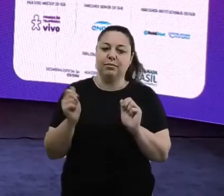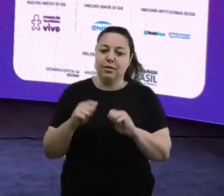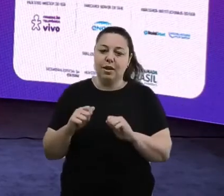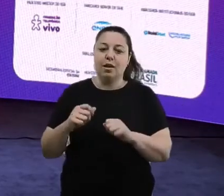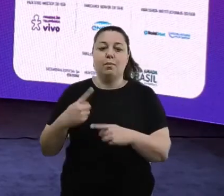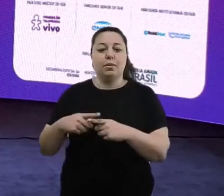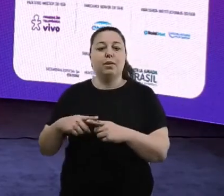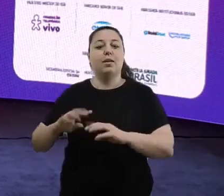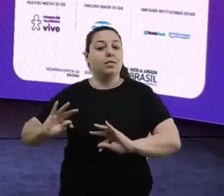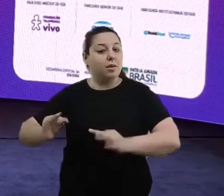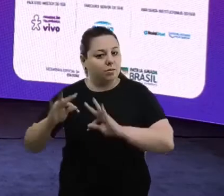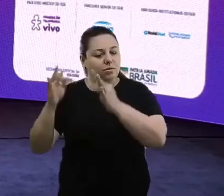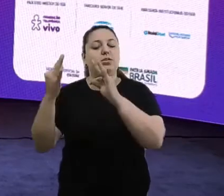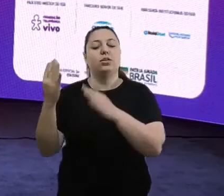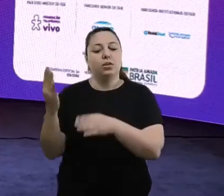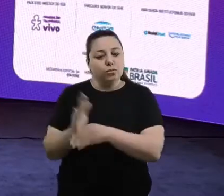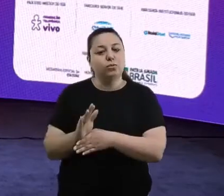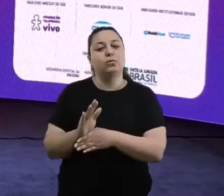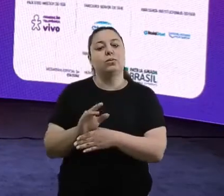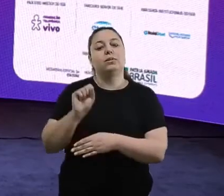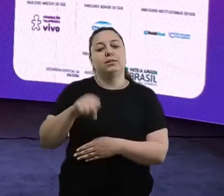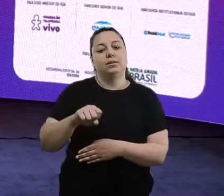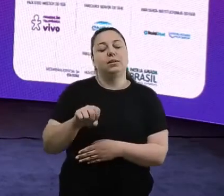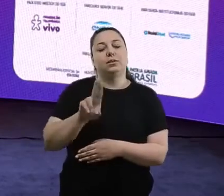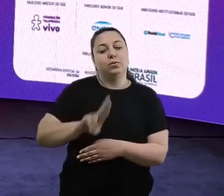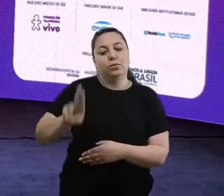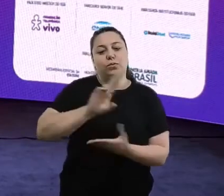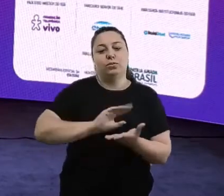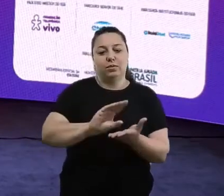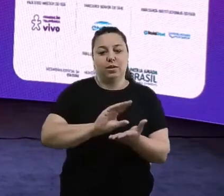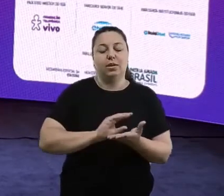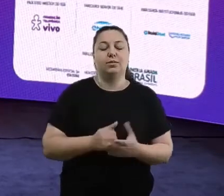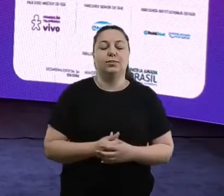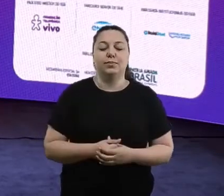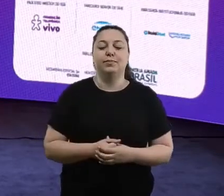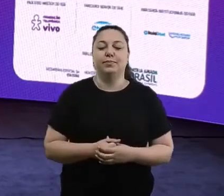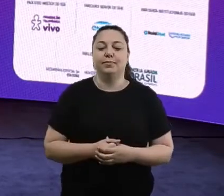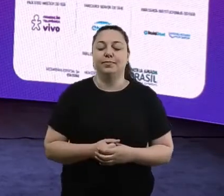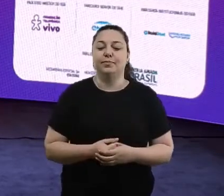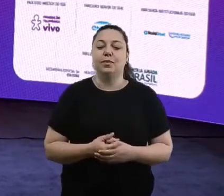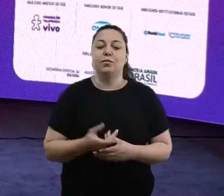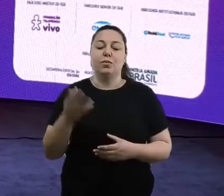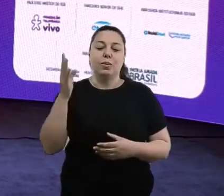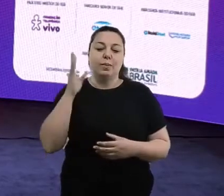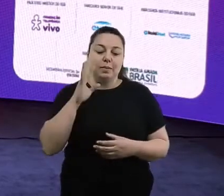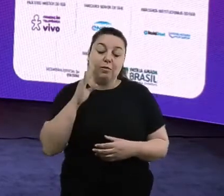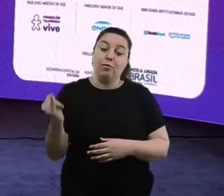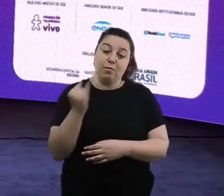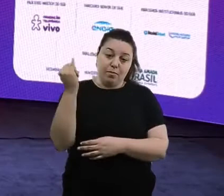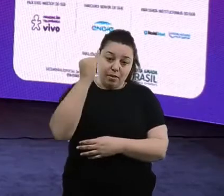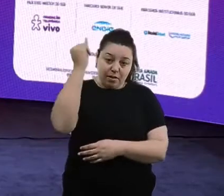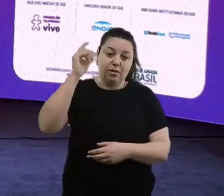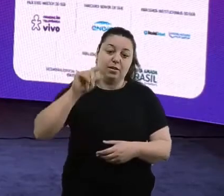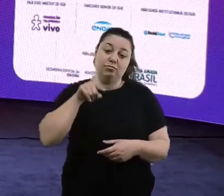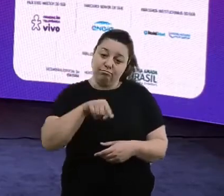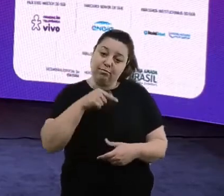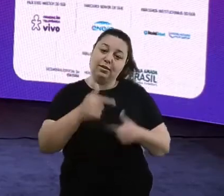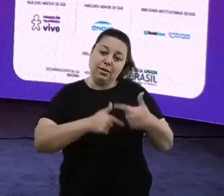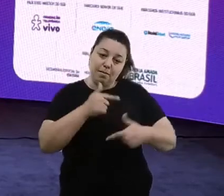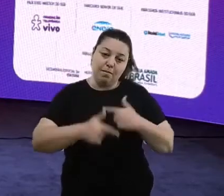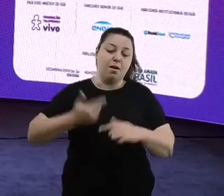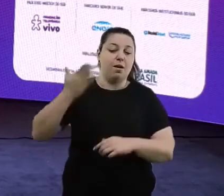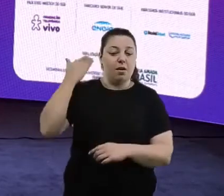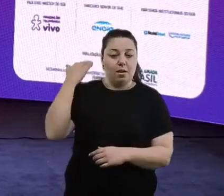comprovação a partir do uso de dados. Então, foi muito rico a gente fazer esse trabalho em 2018, e uma